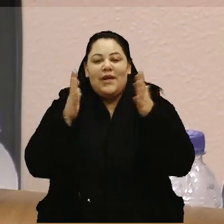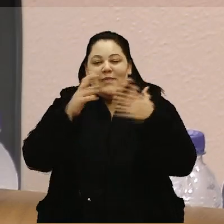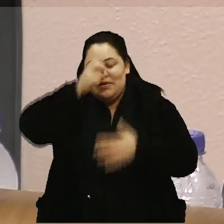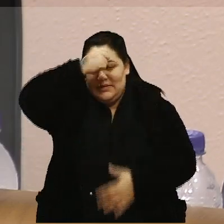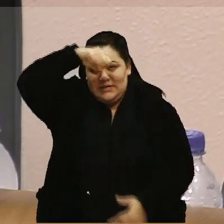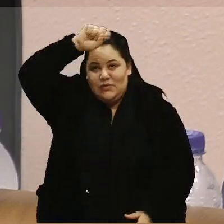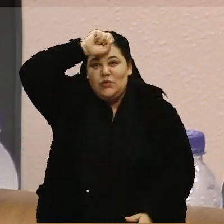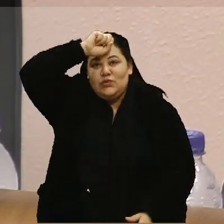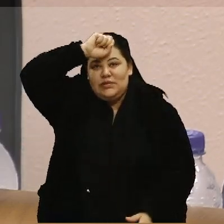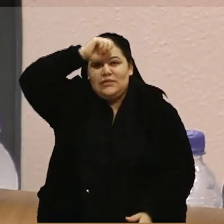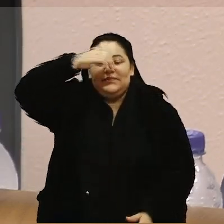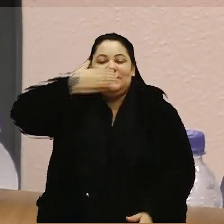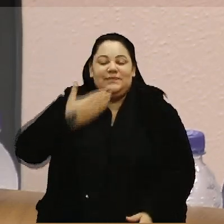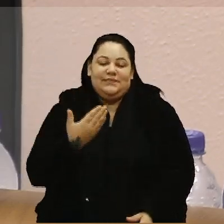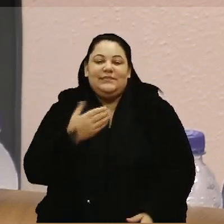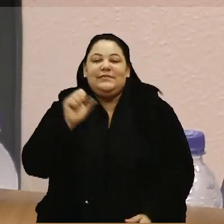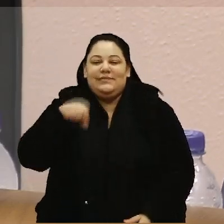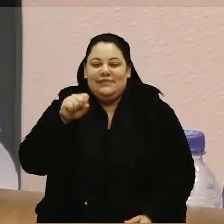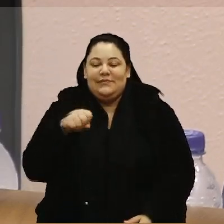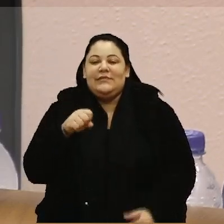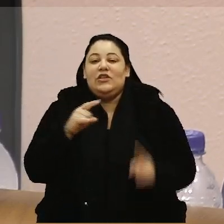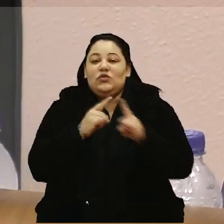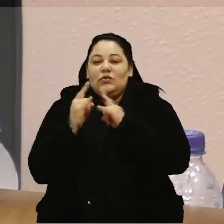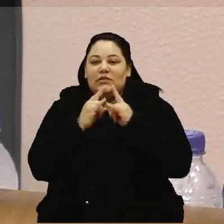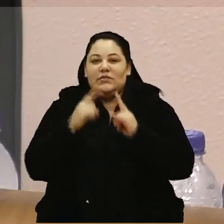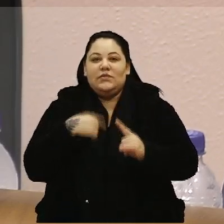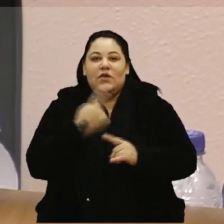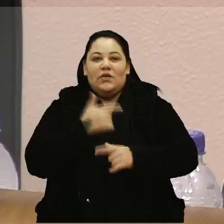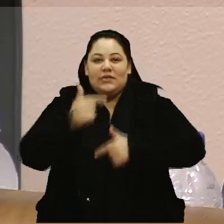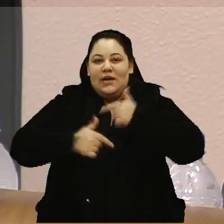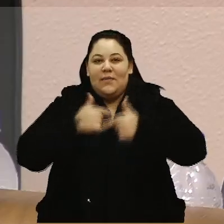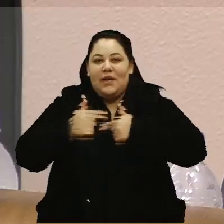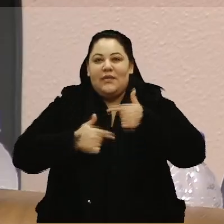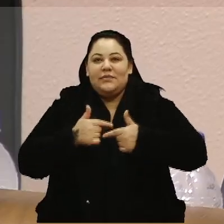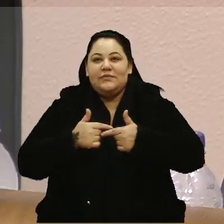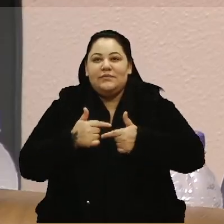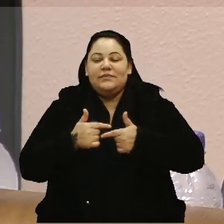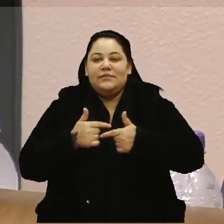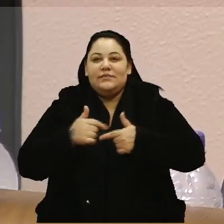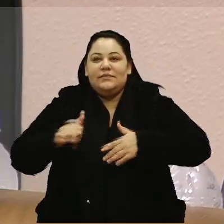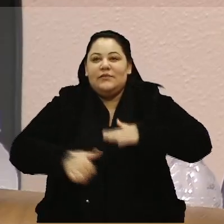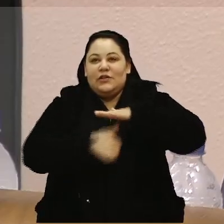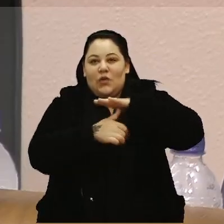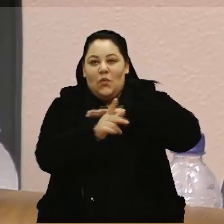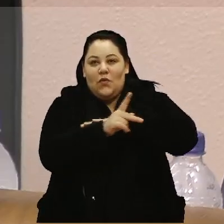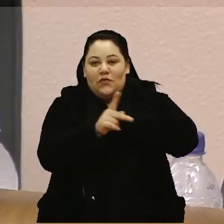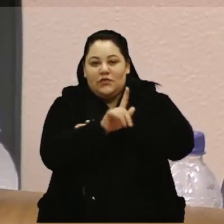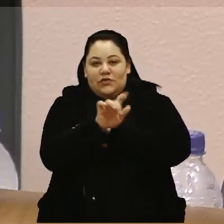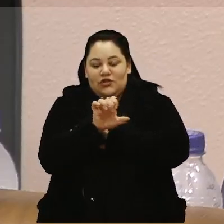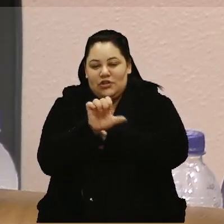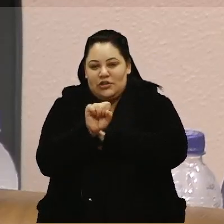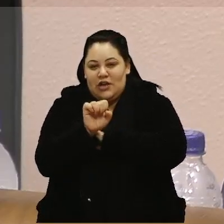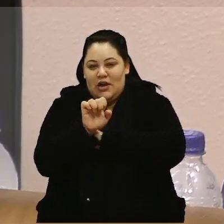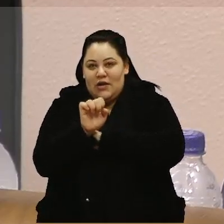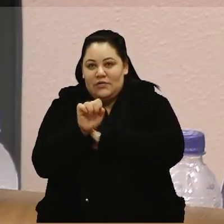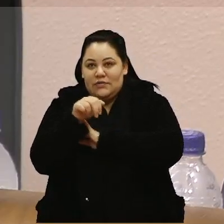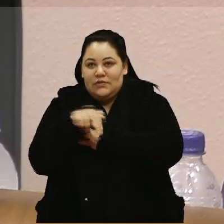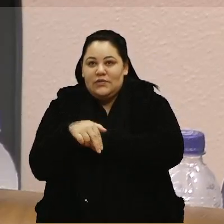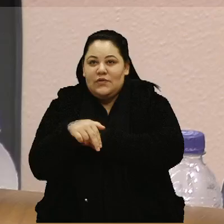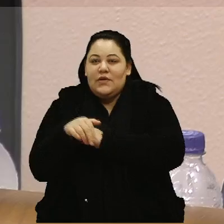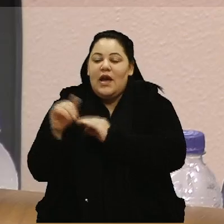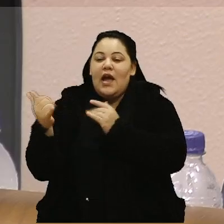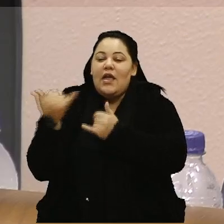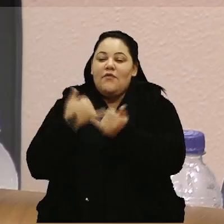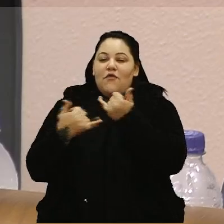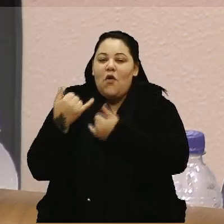nós que somos egressos, né, dessa instituição, trabalhamos lá, o reitor, professor Gelson Reck, mandou essas informações e a gente